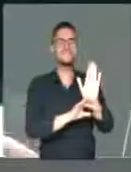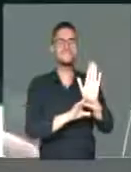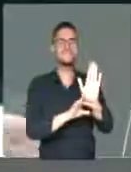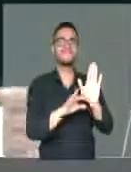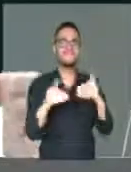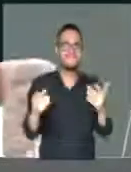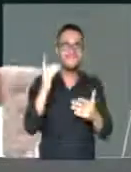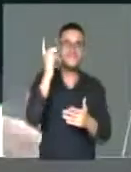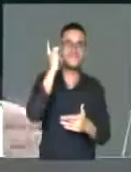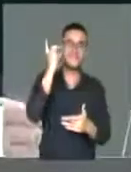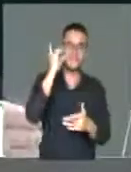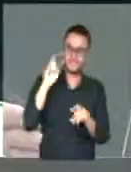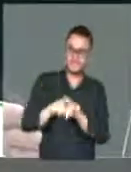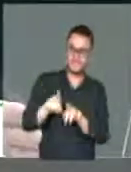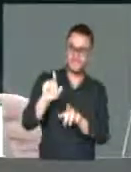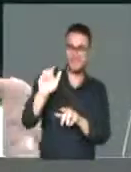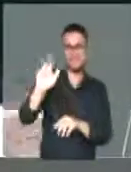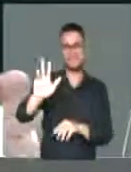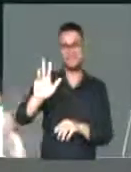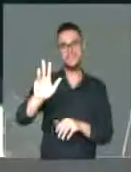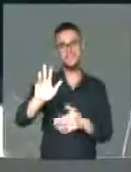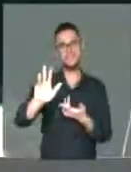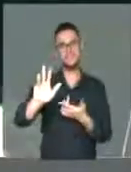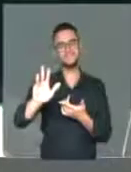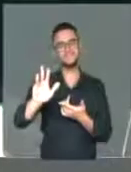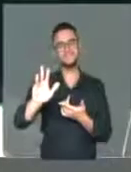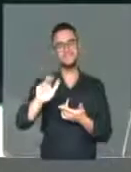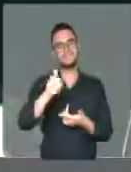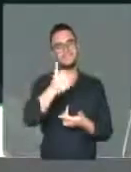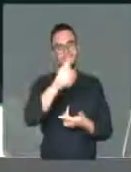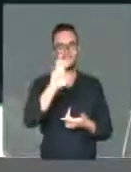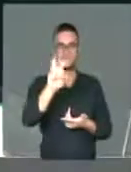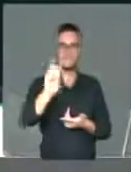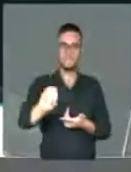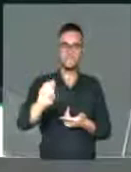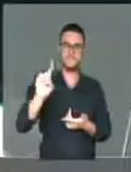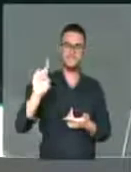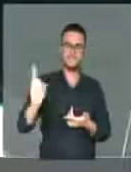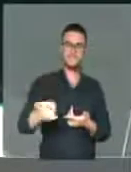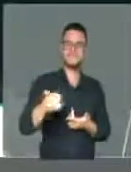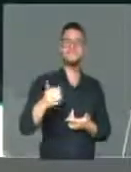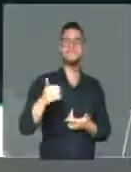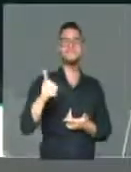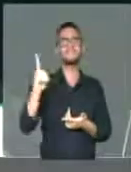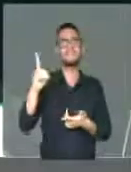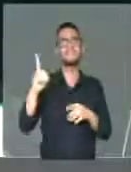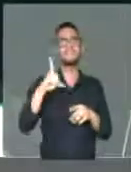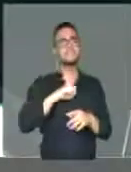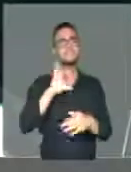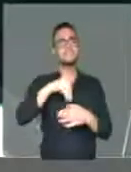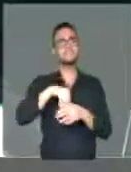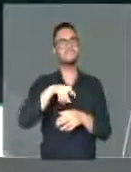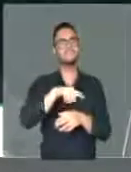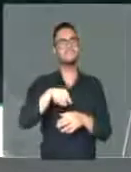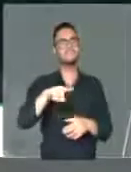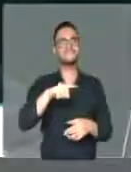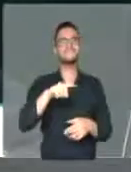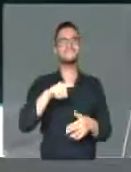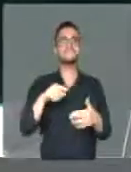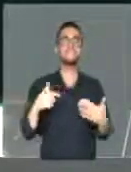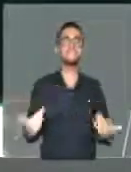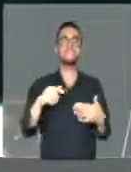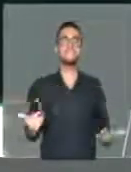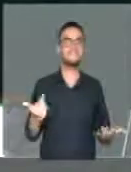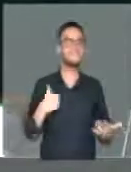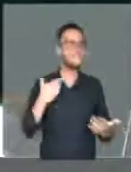A Dilma e o Lula, 150 mil dólares, está na delação. E aí eu vejo